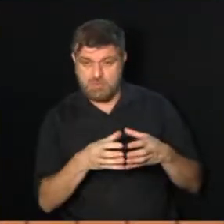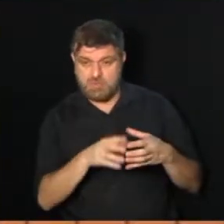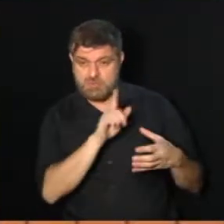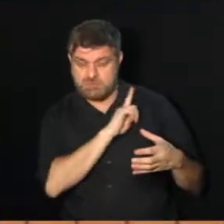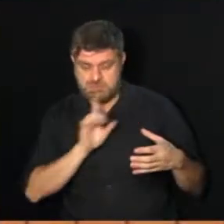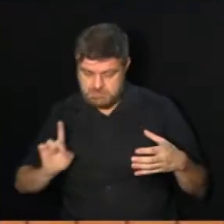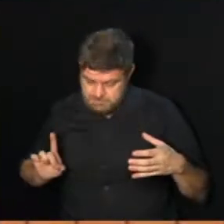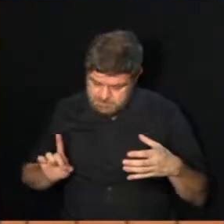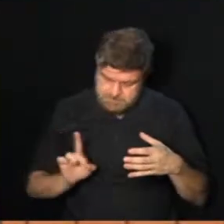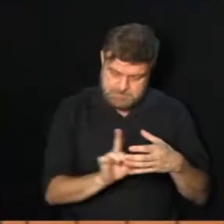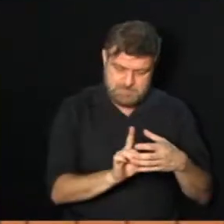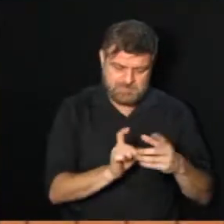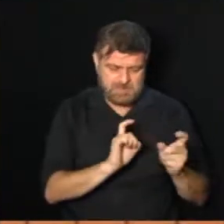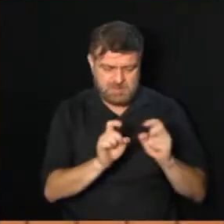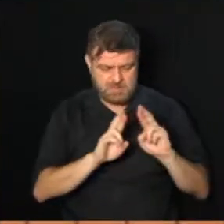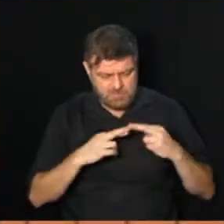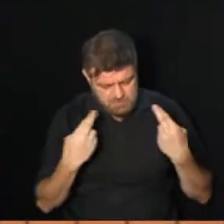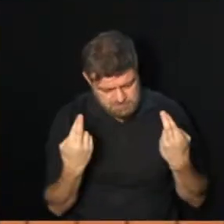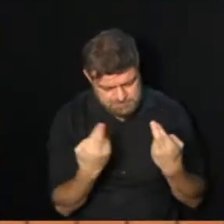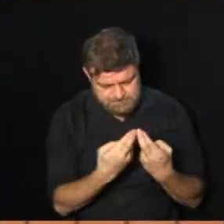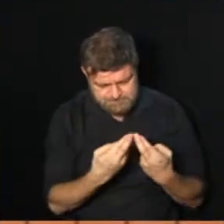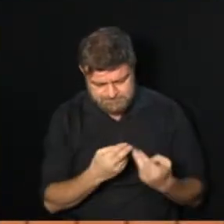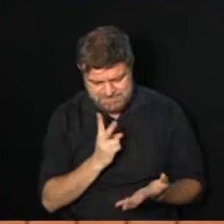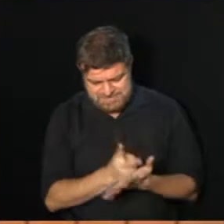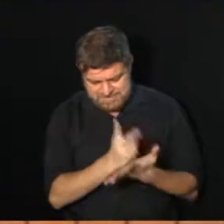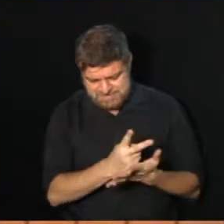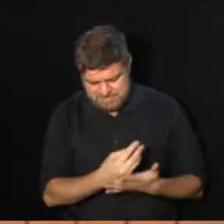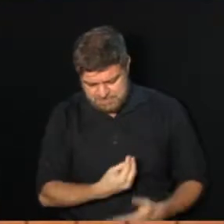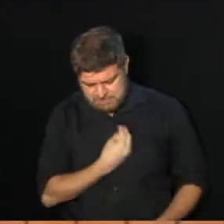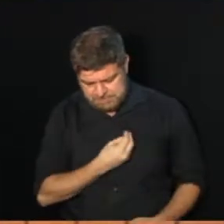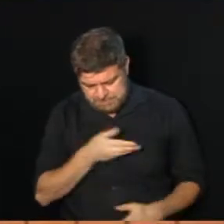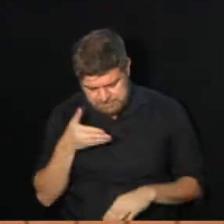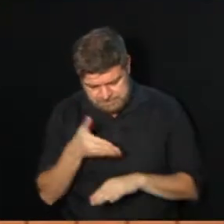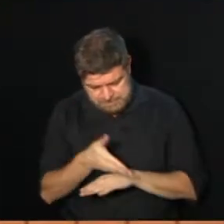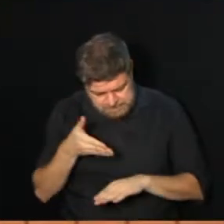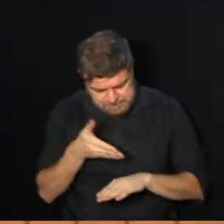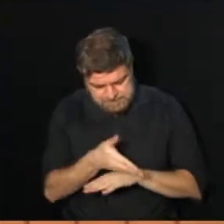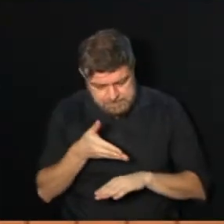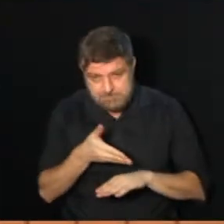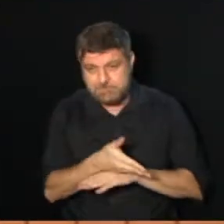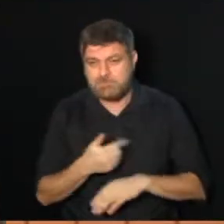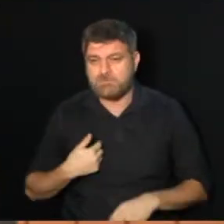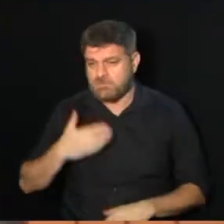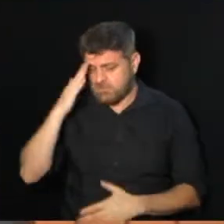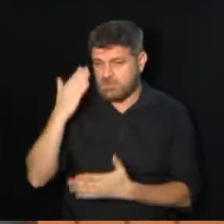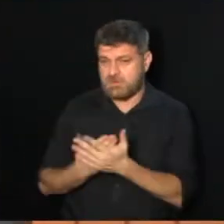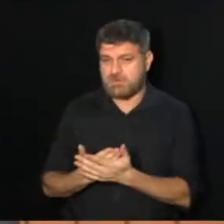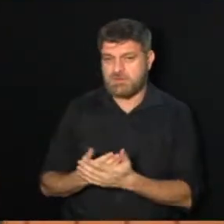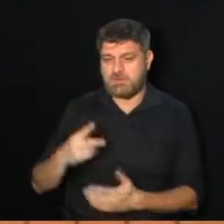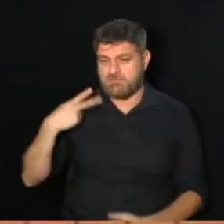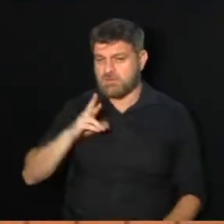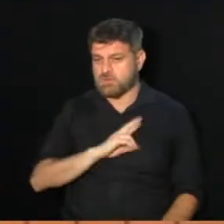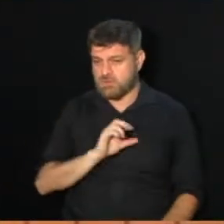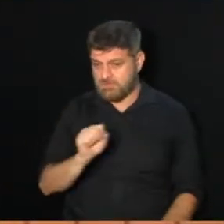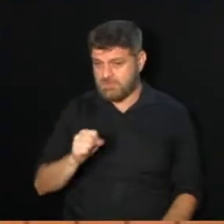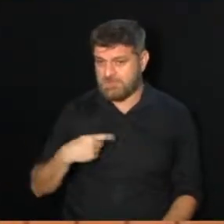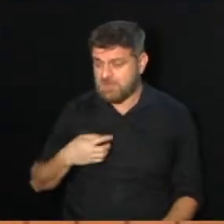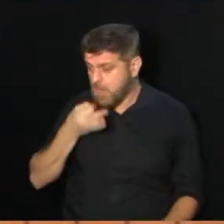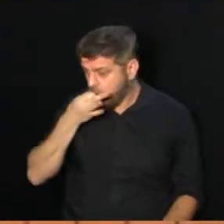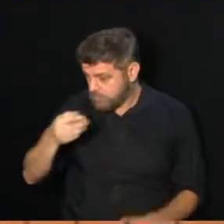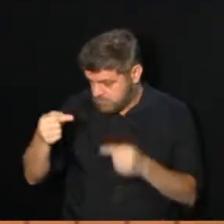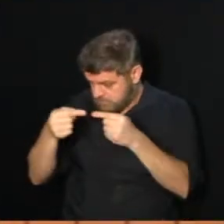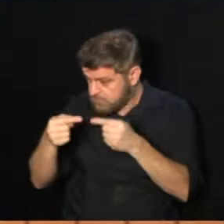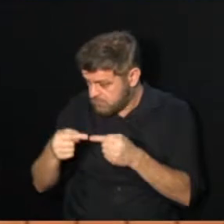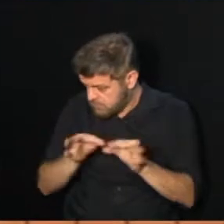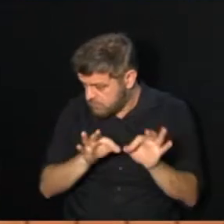das reuniões, né, do comitê gestor. E tenho certeza que quando ele se manifesta favorável